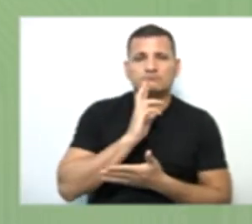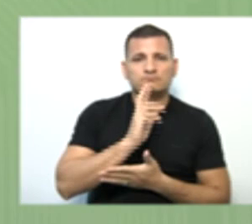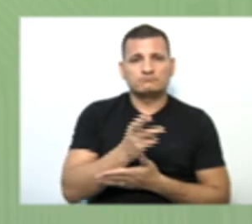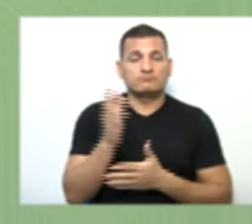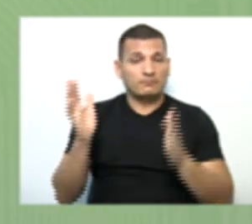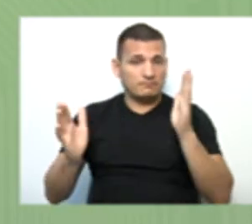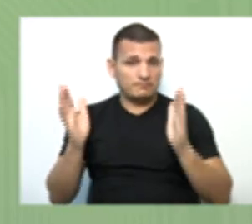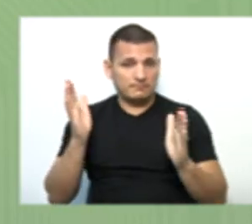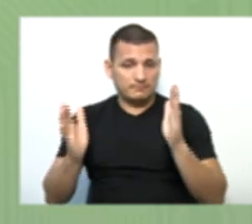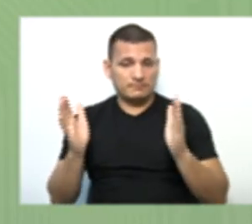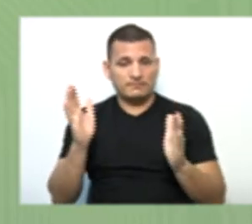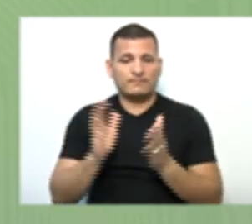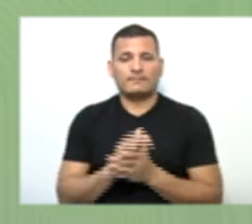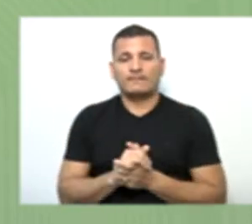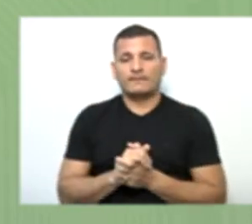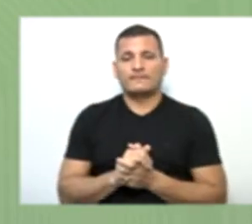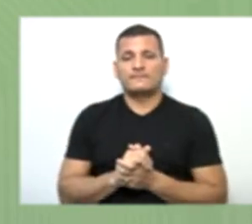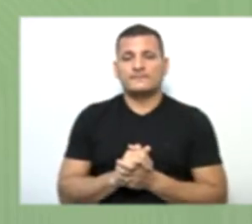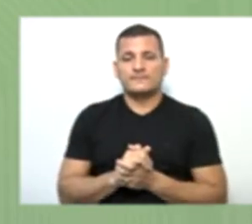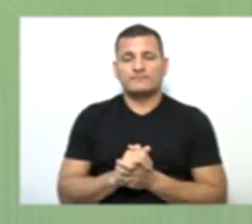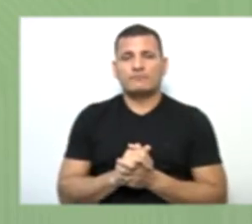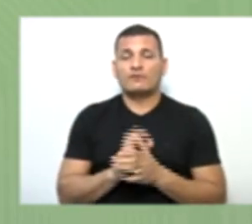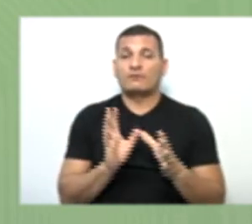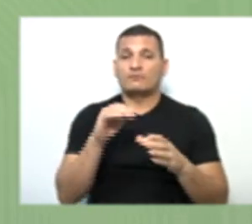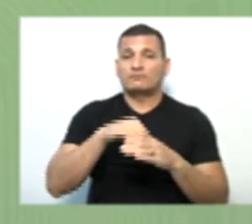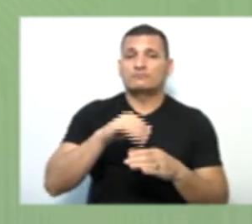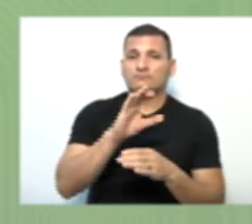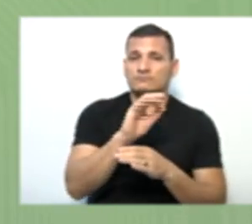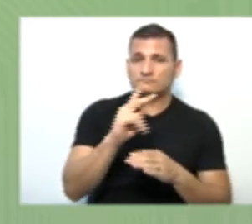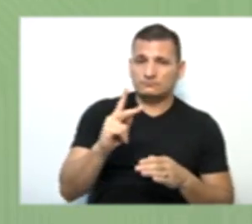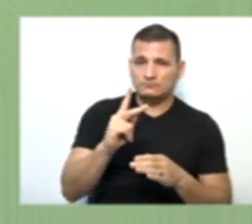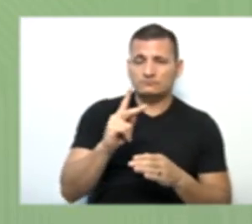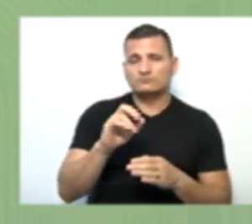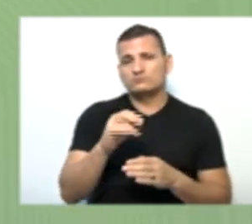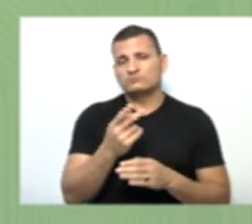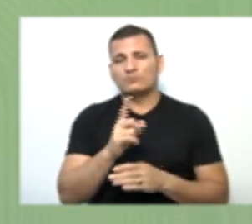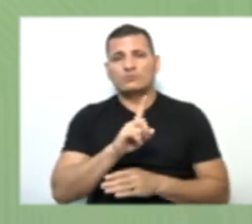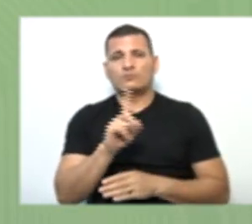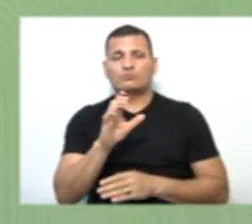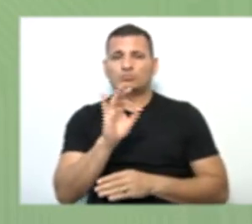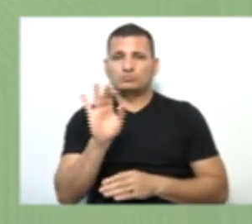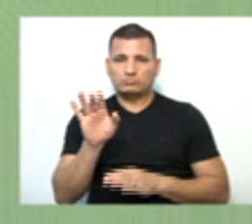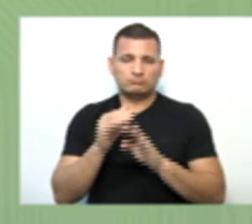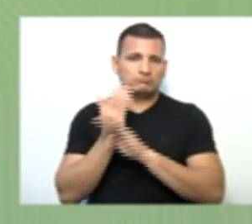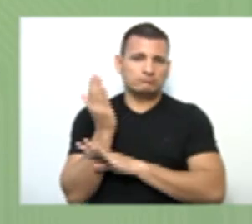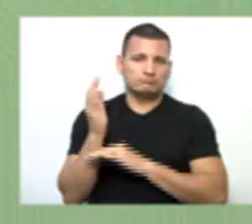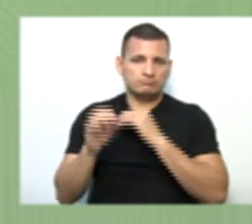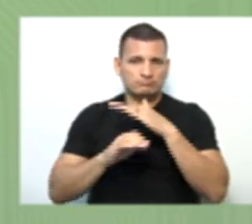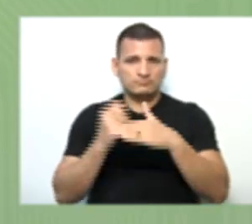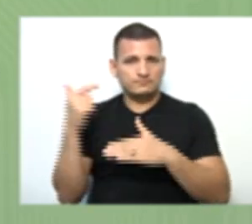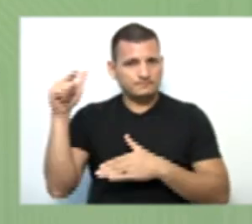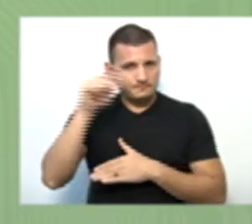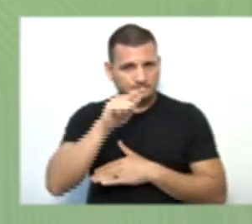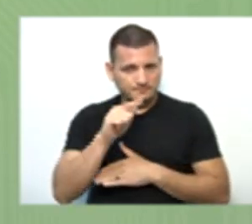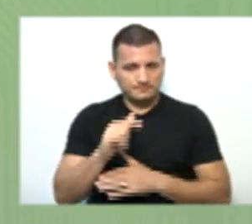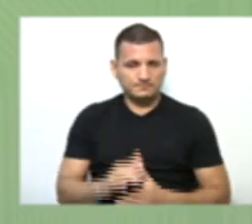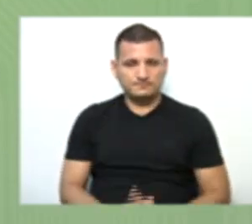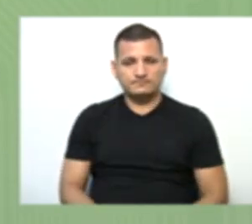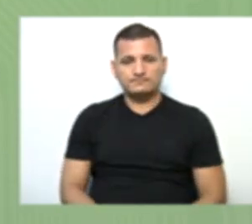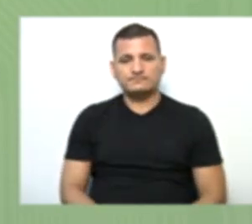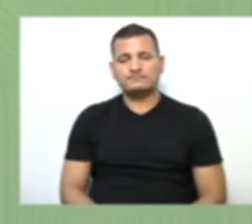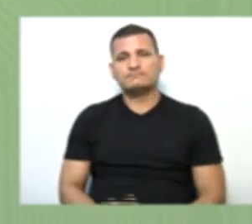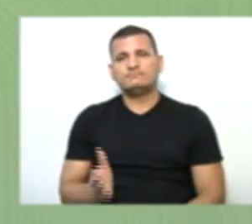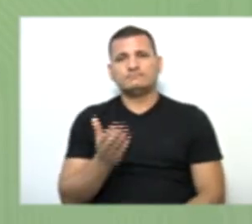período, segregando as atividades sobre o ato cooperativos e o ato não cooperativo, né, professora? Isso, muito bem. Então, aqui, né, nós temos